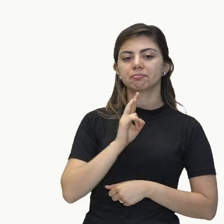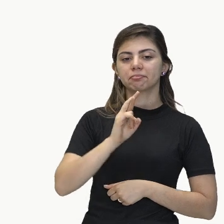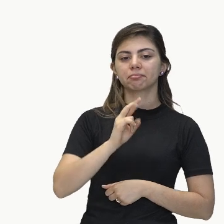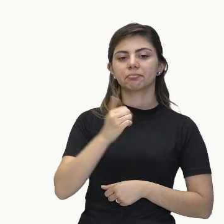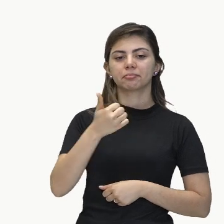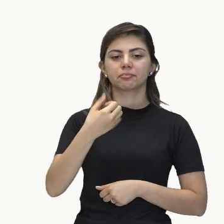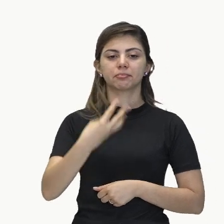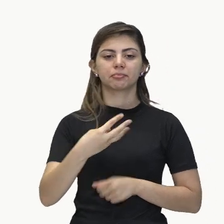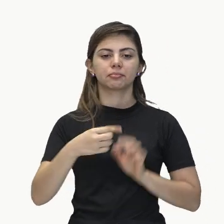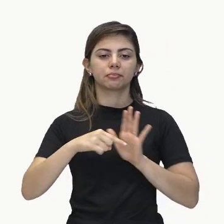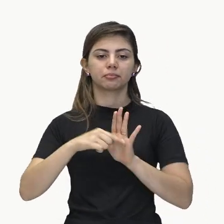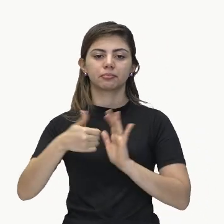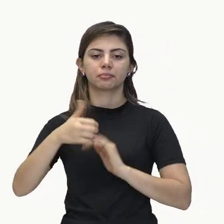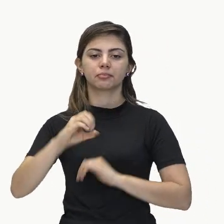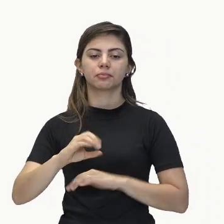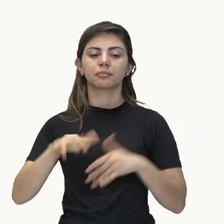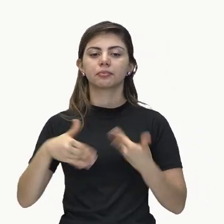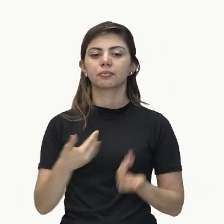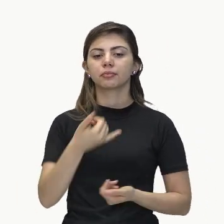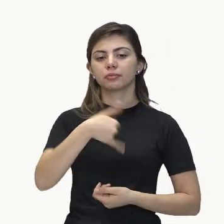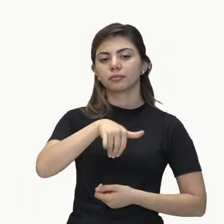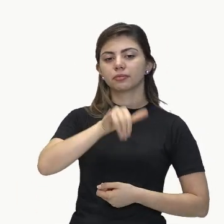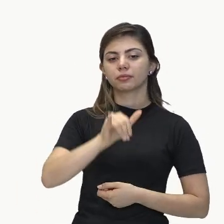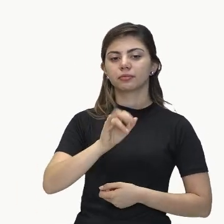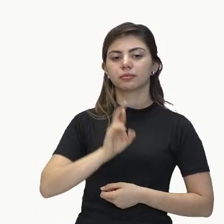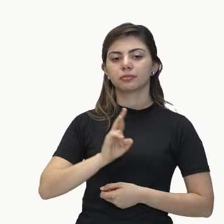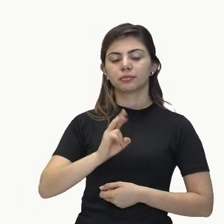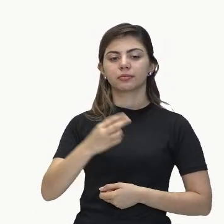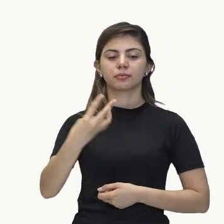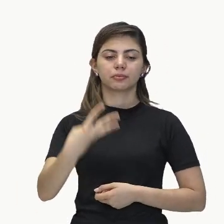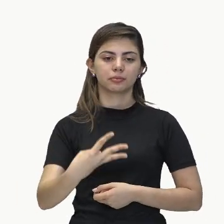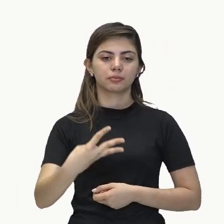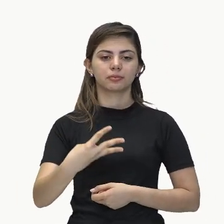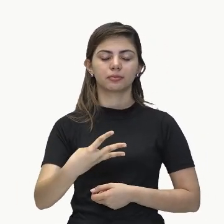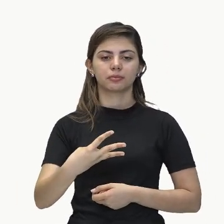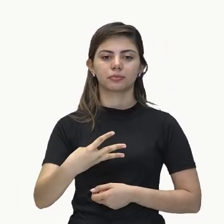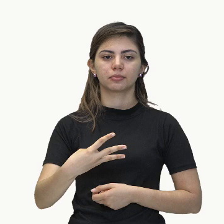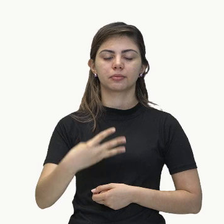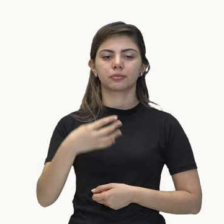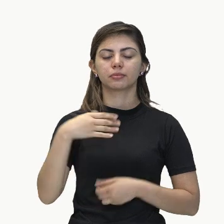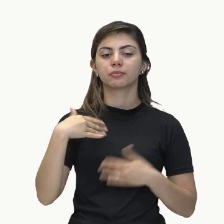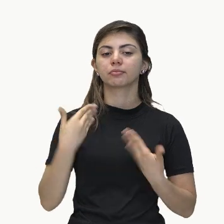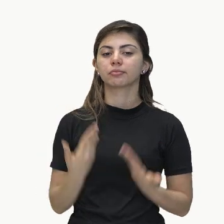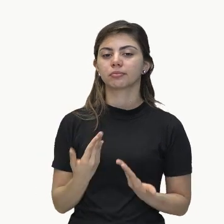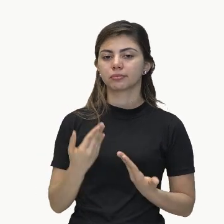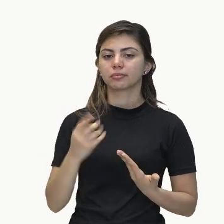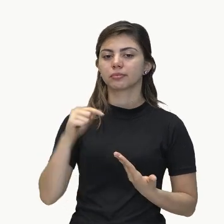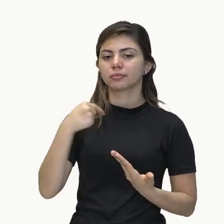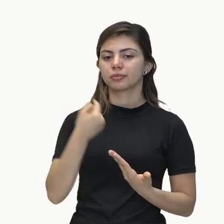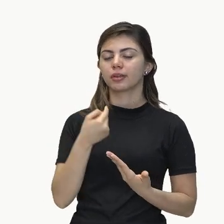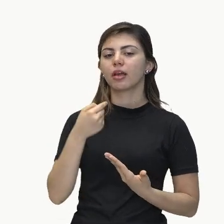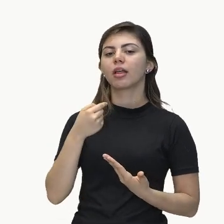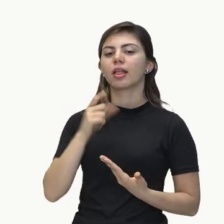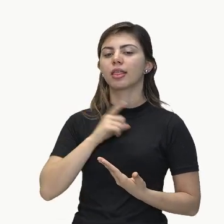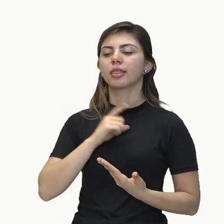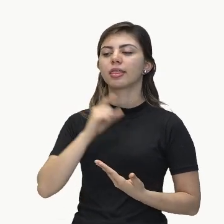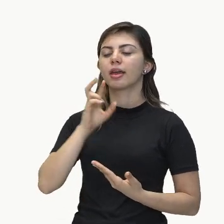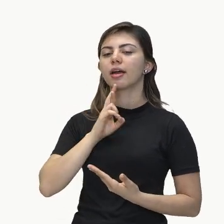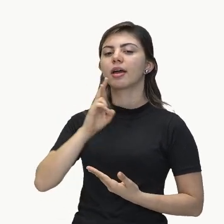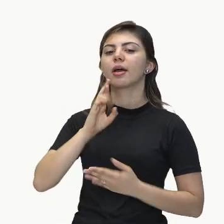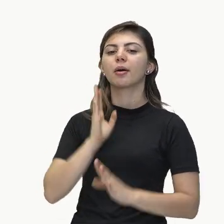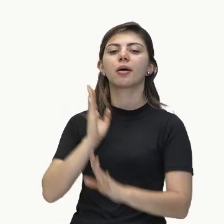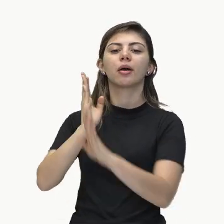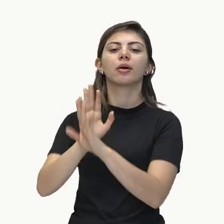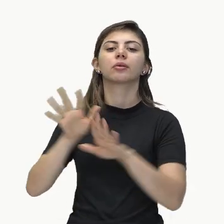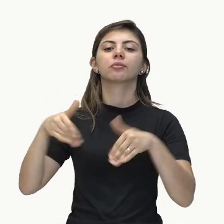menos 10, então meu y é 3. O que significa que o meu conjunto solução, primeiro o